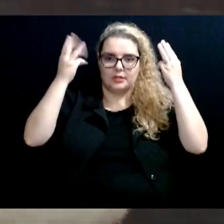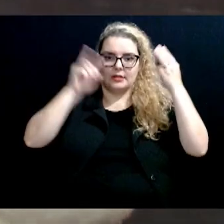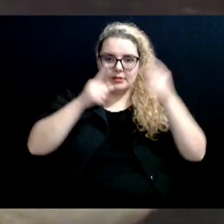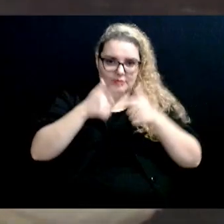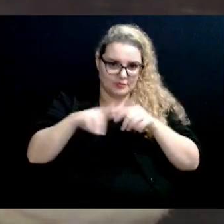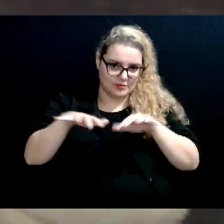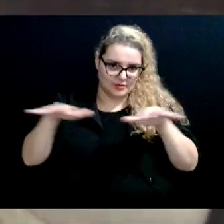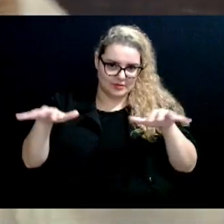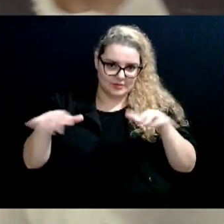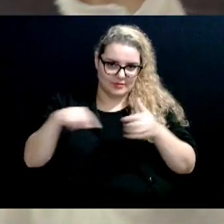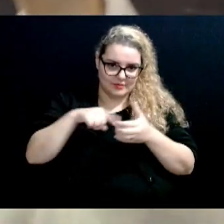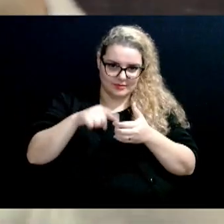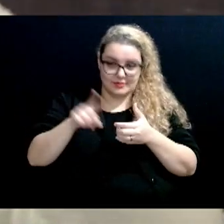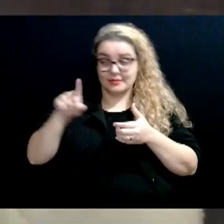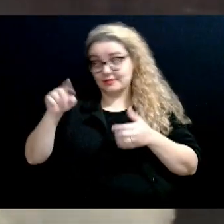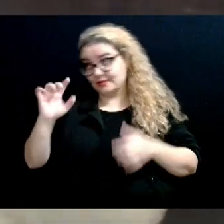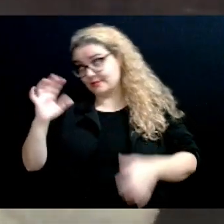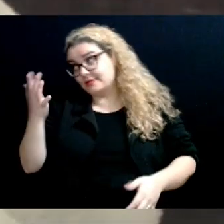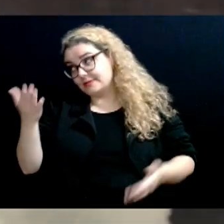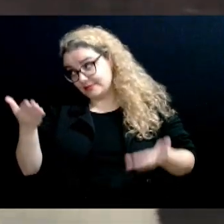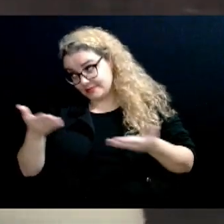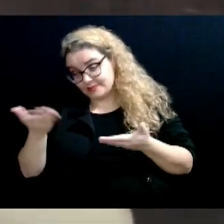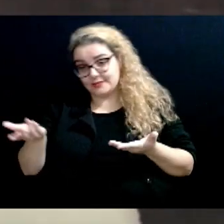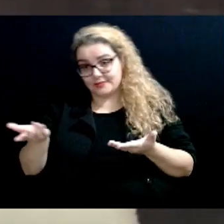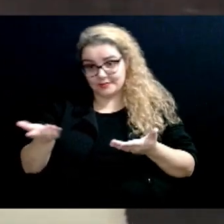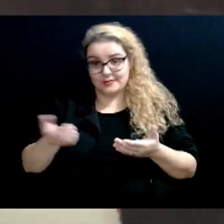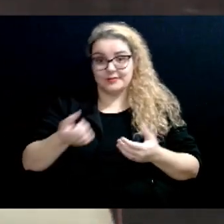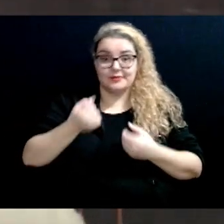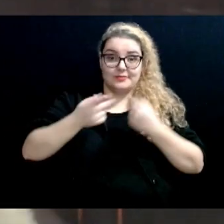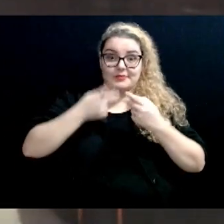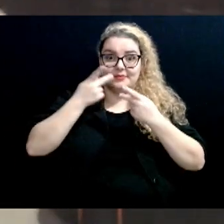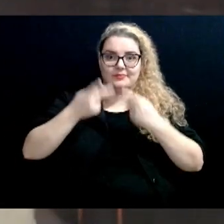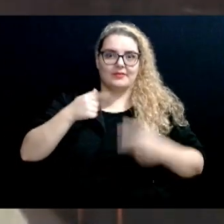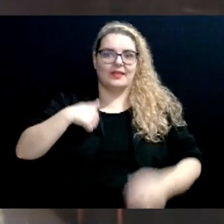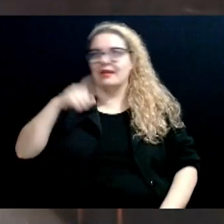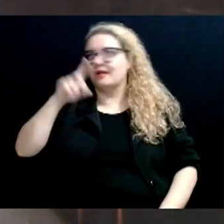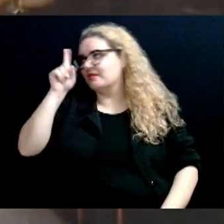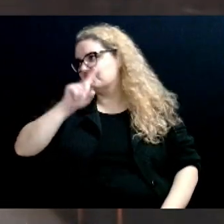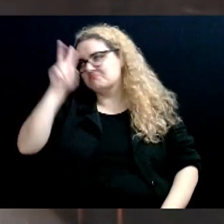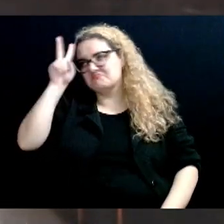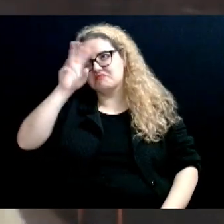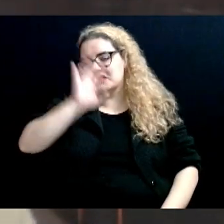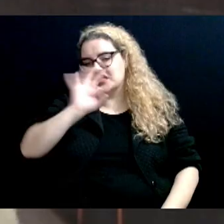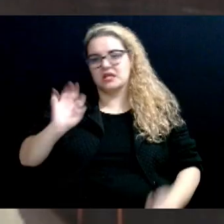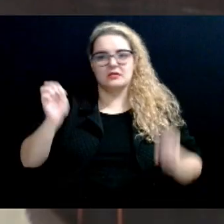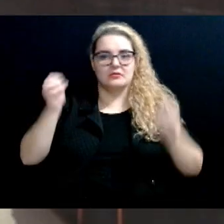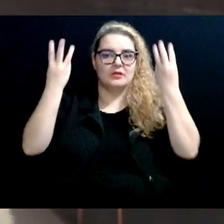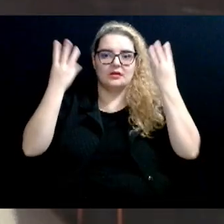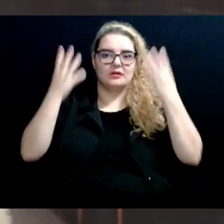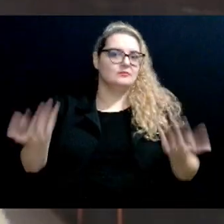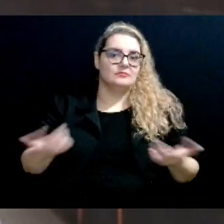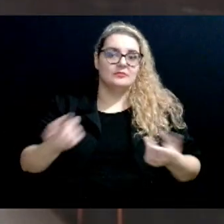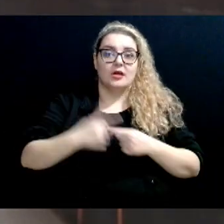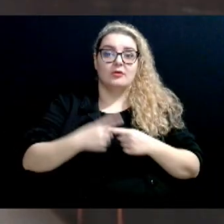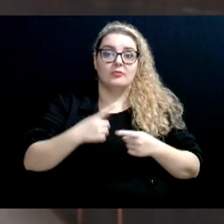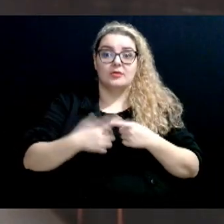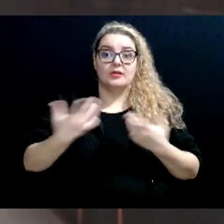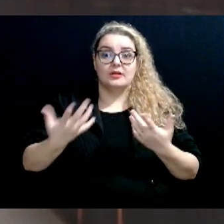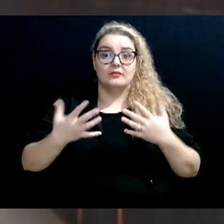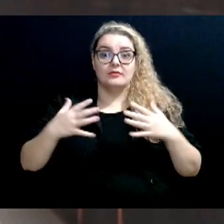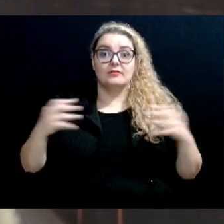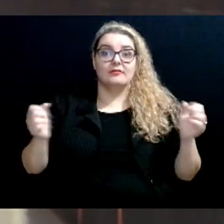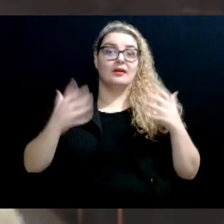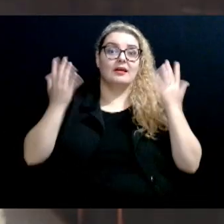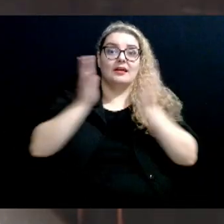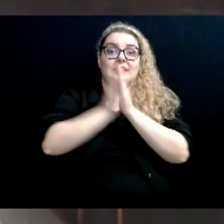que acontece hoje, algumas pessoas falam, eu não lembrei nada do show. Você não lembrou nada do show? Porque eu acho que eu fiquei tão empolgada. Não, você não lembrou nada